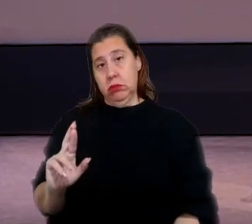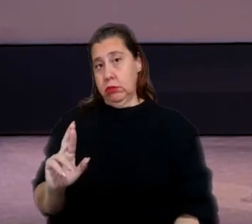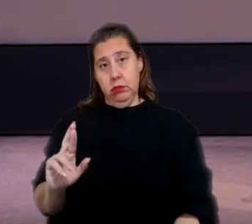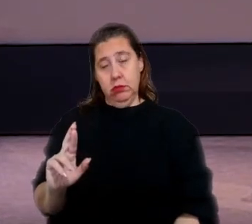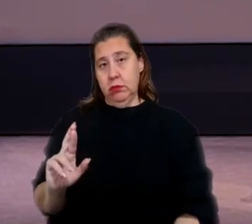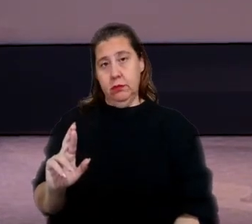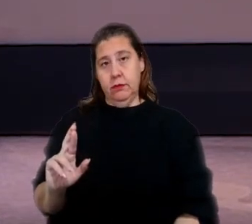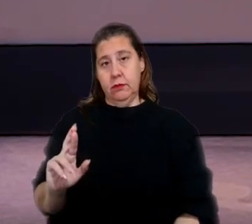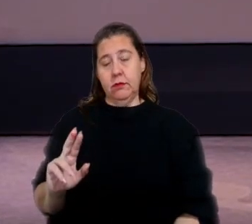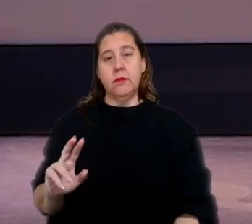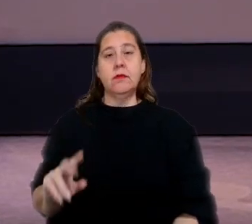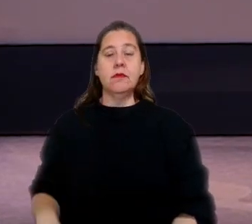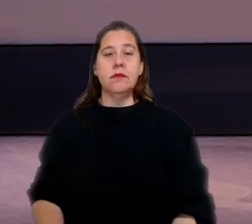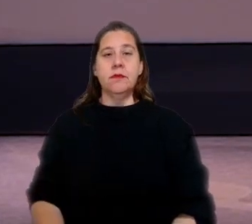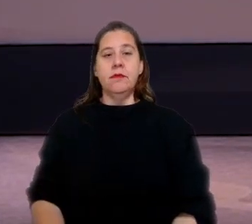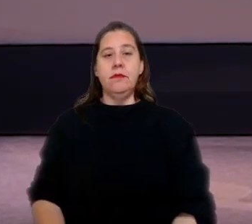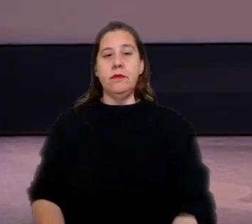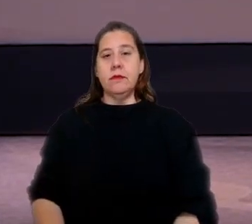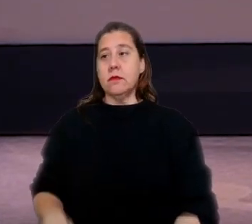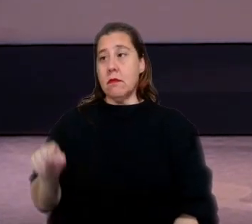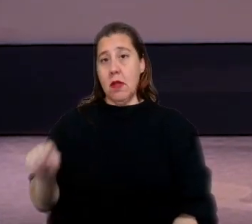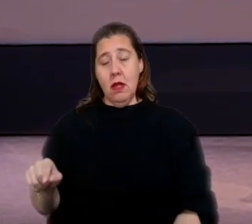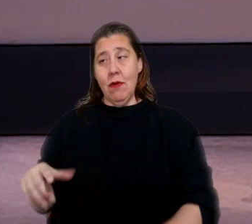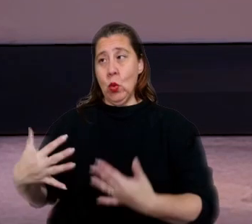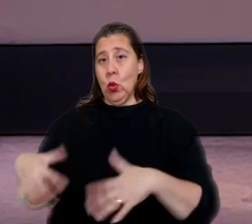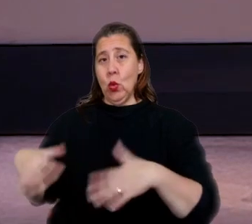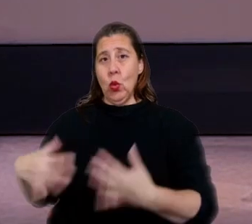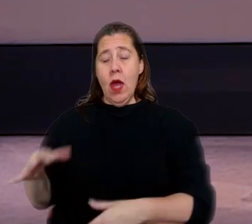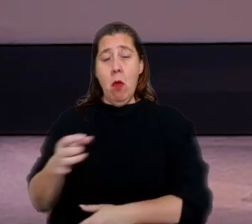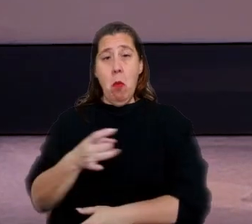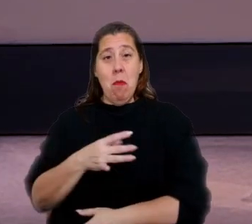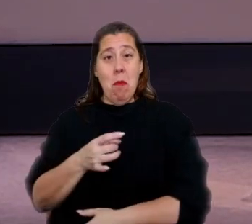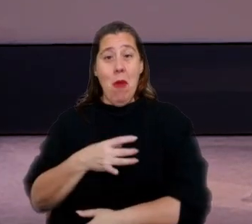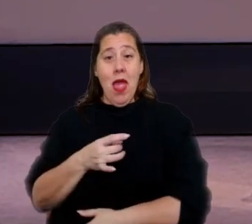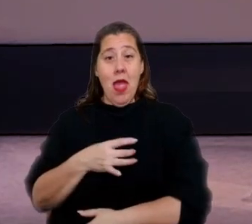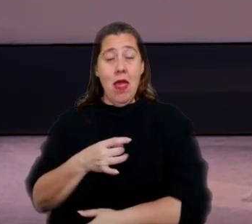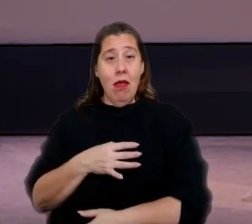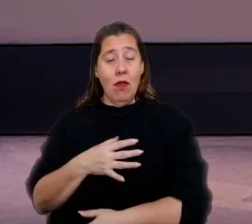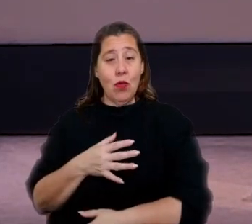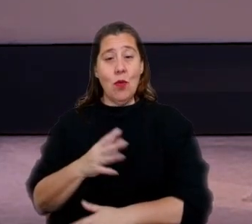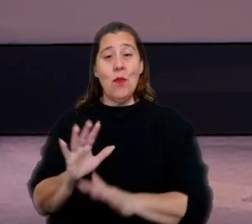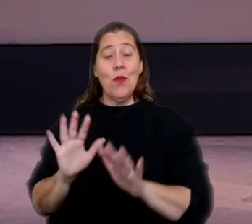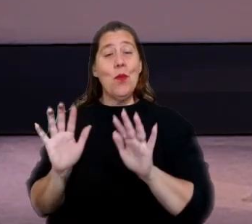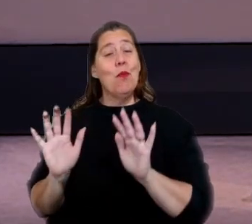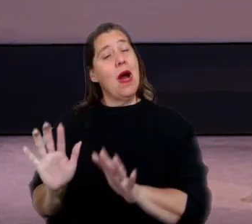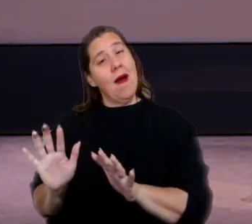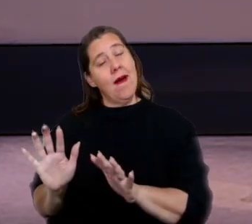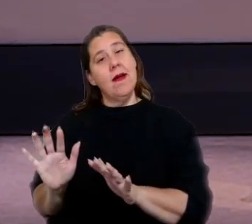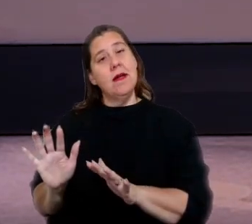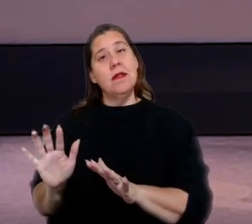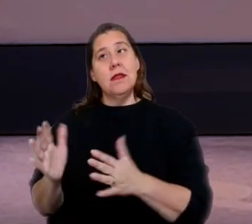não, e ele fica apavorado com isso, né? Aí, de qualquer